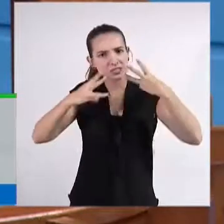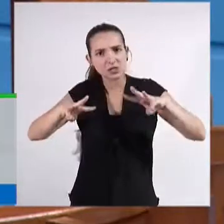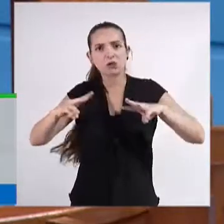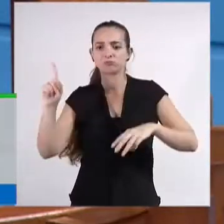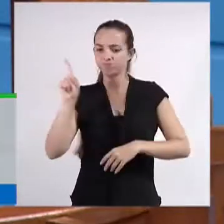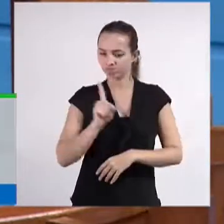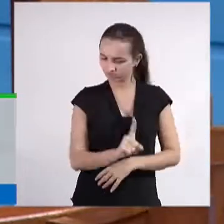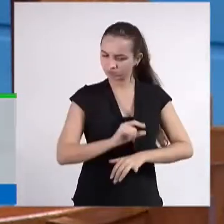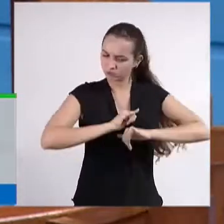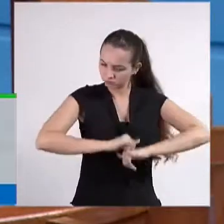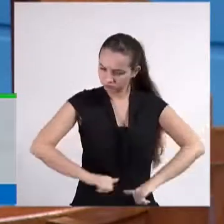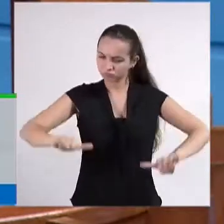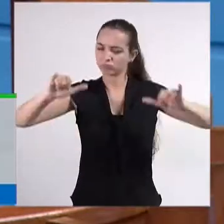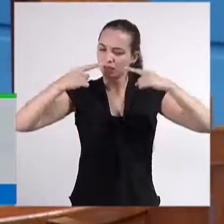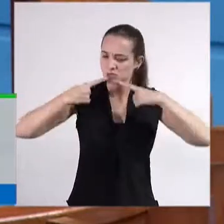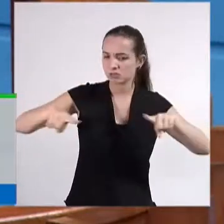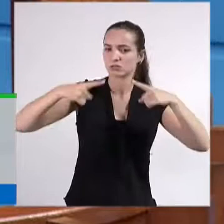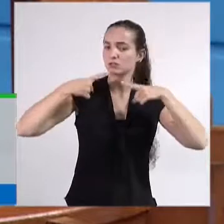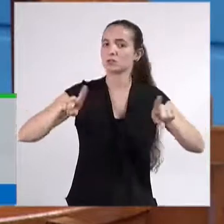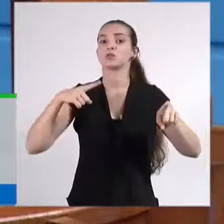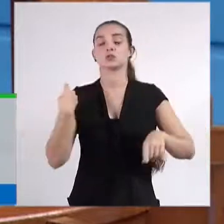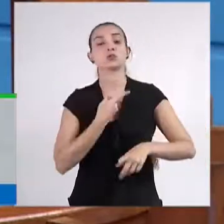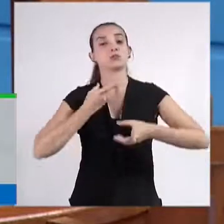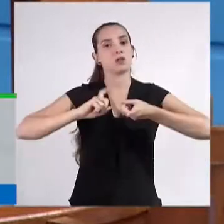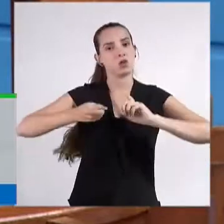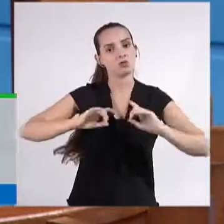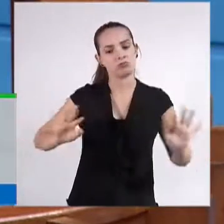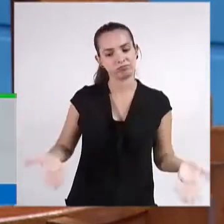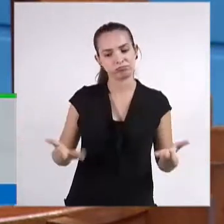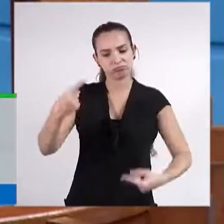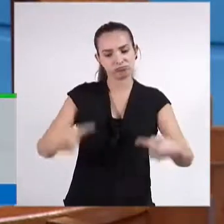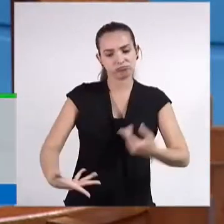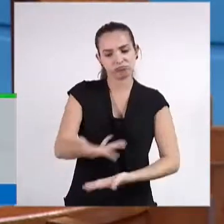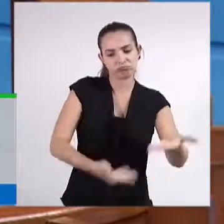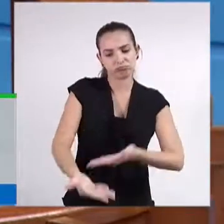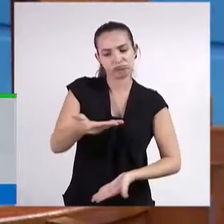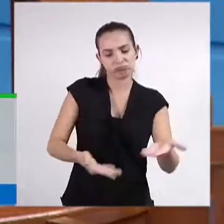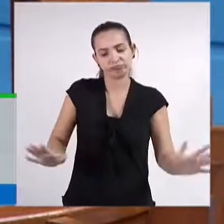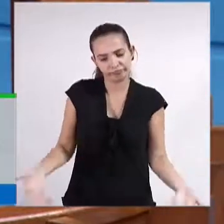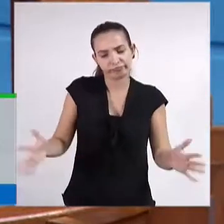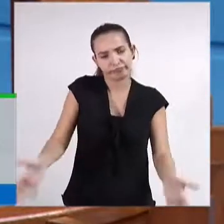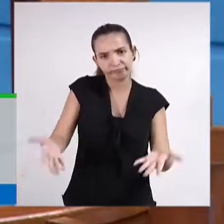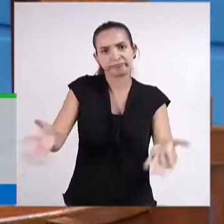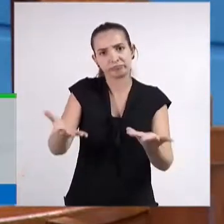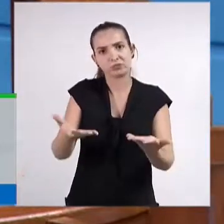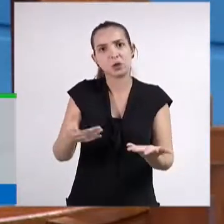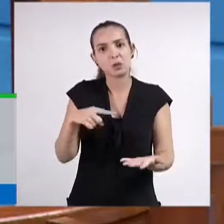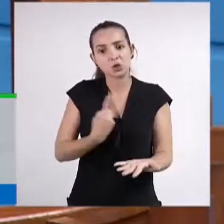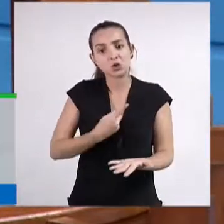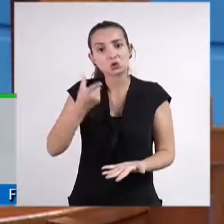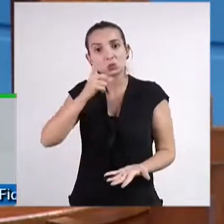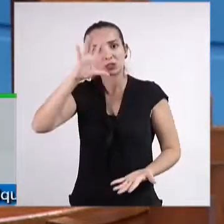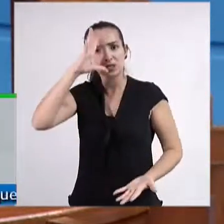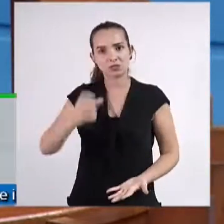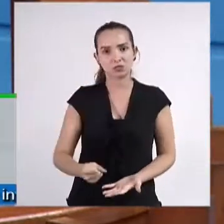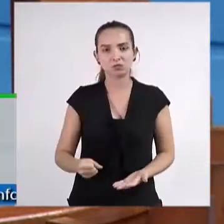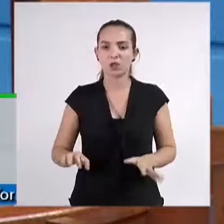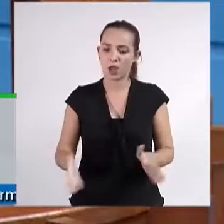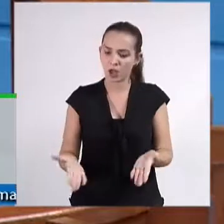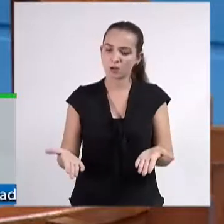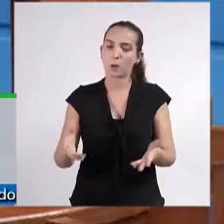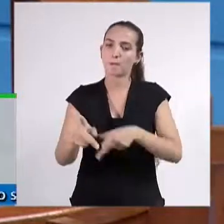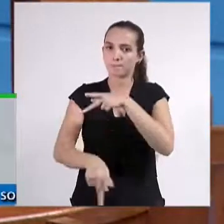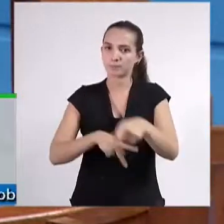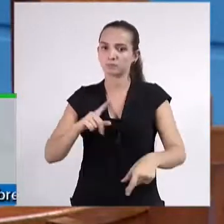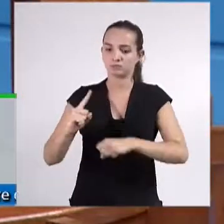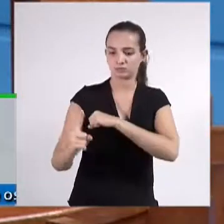fazer essas reuniões, temos que promover debates, enfim, para chegarmos a algo que satisfaça o consumidor e que o